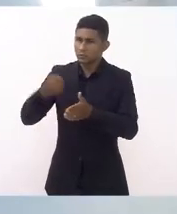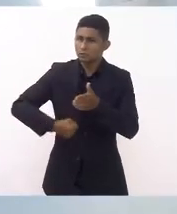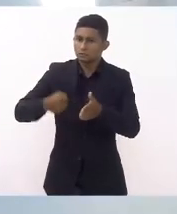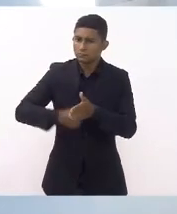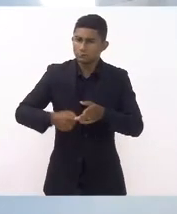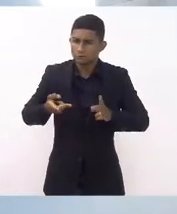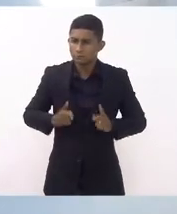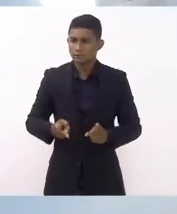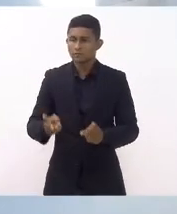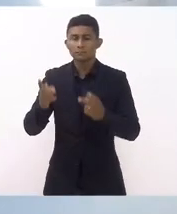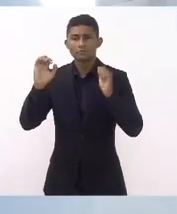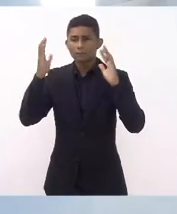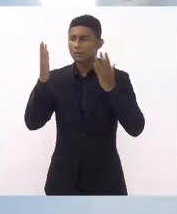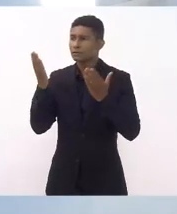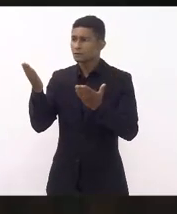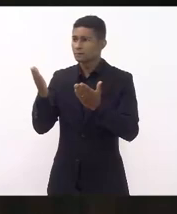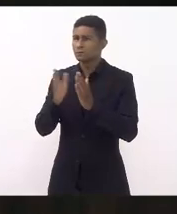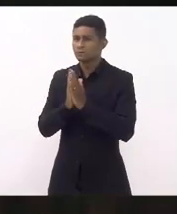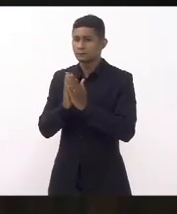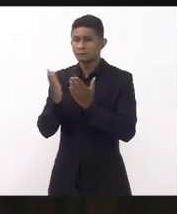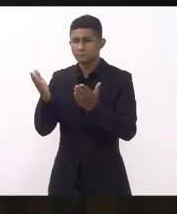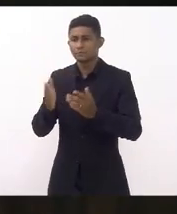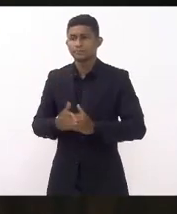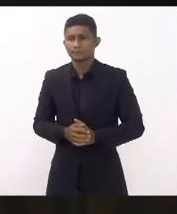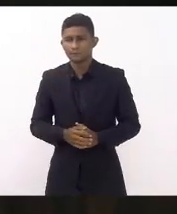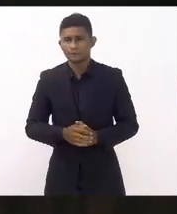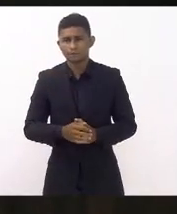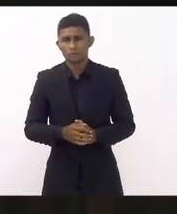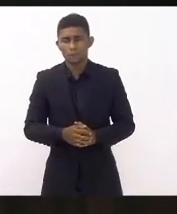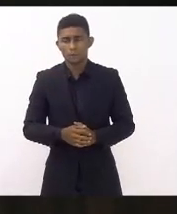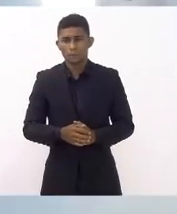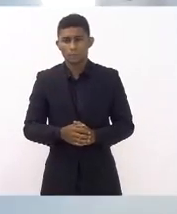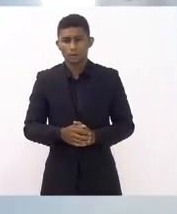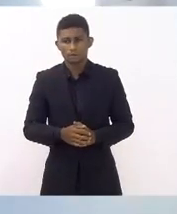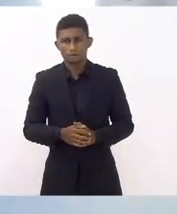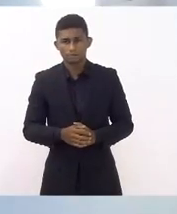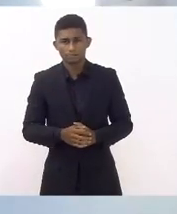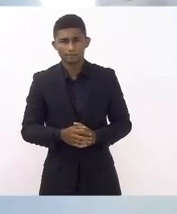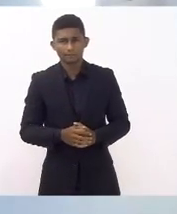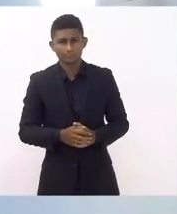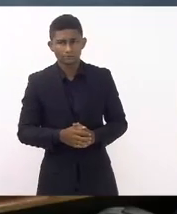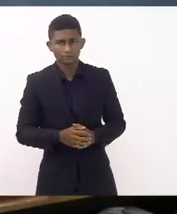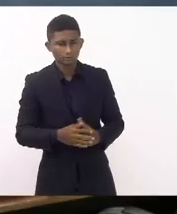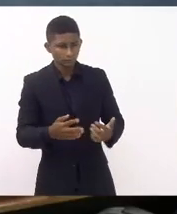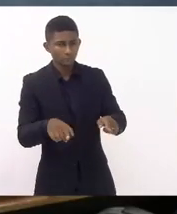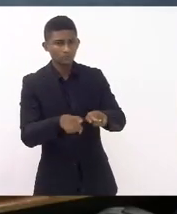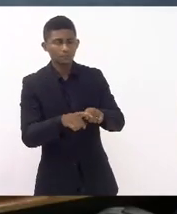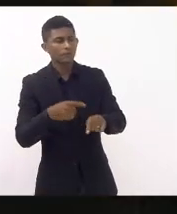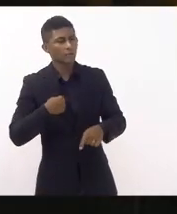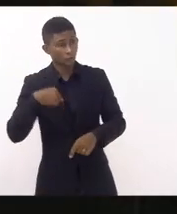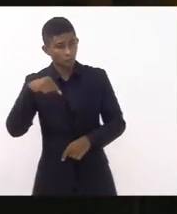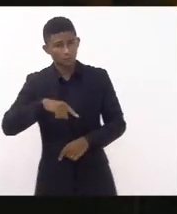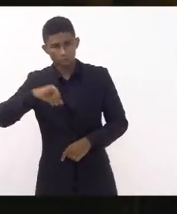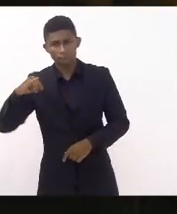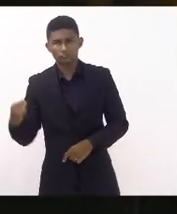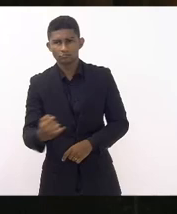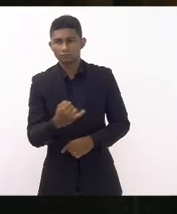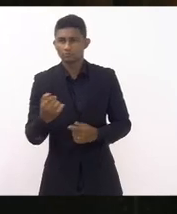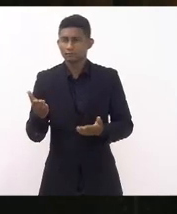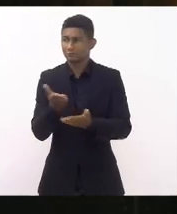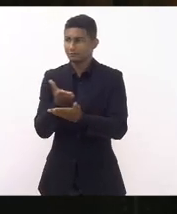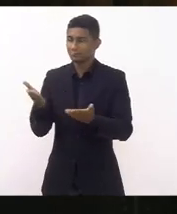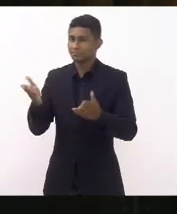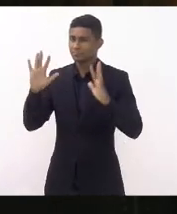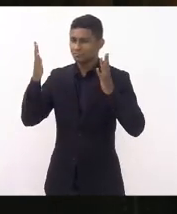vocês. Parabéns, parabéns, parabéns. Deputada Tia Ju, eu também queria parabenizá-los. Falar